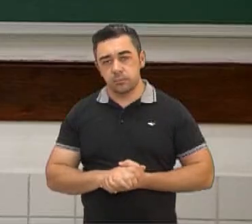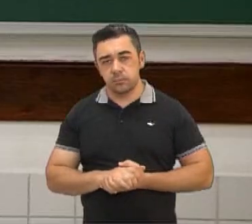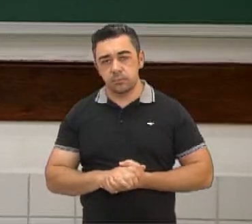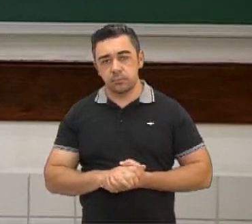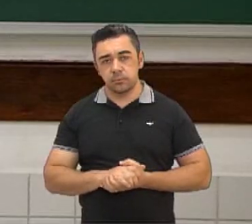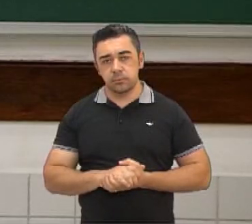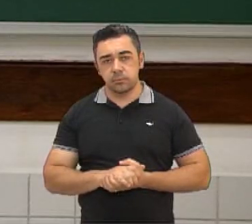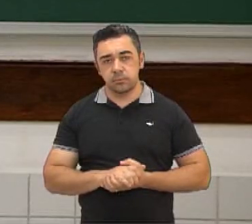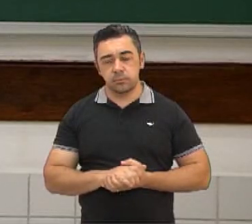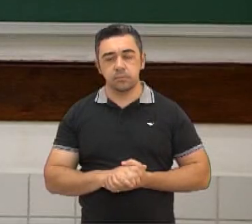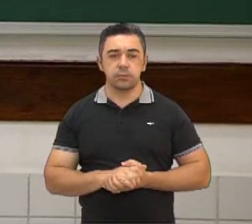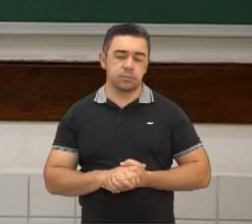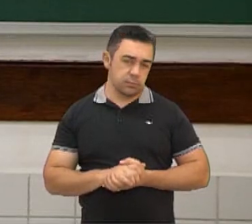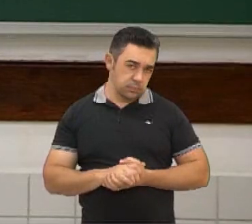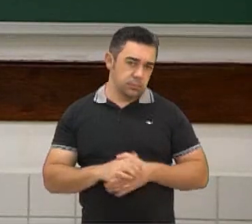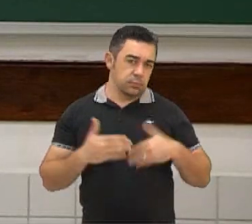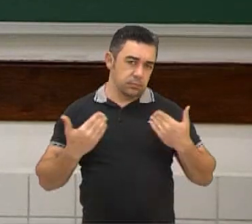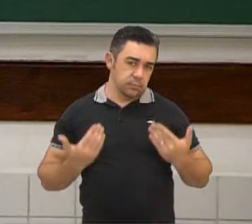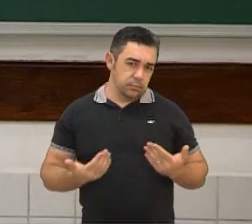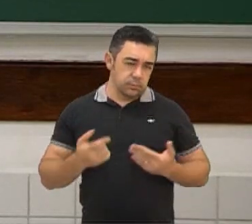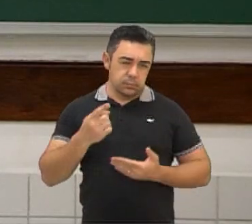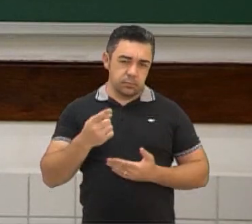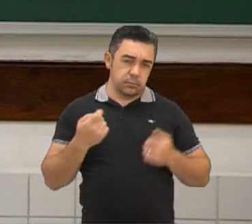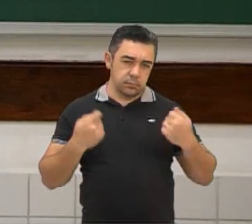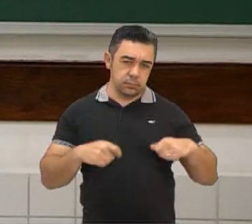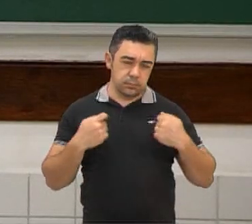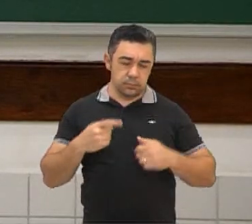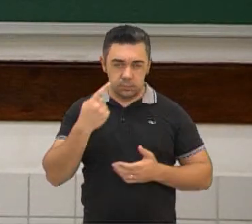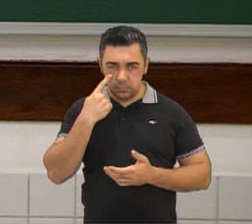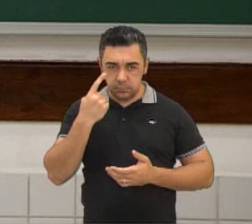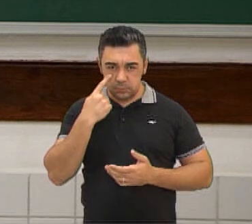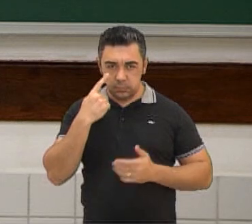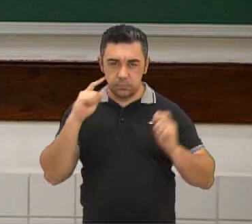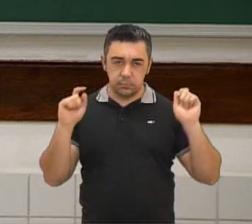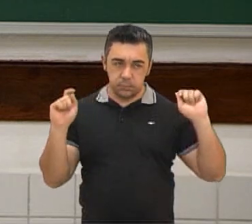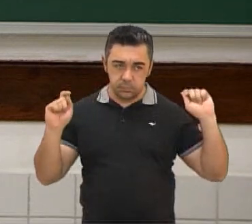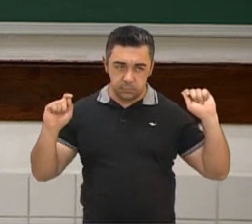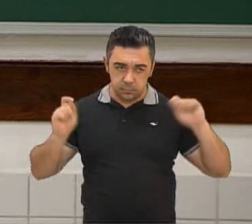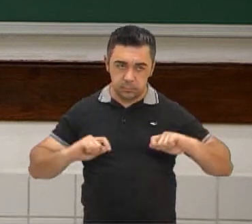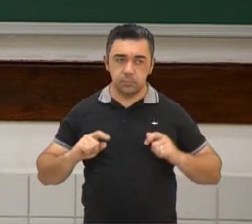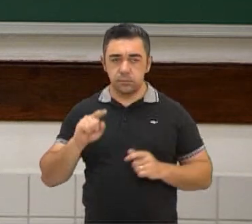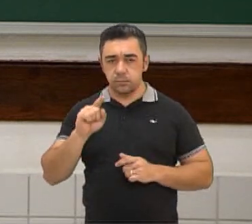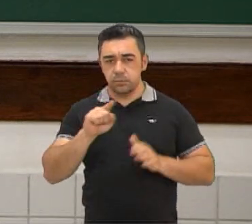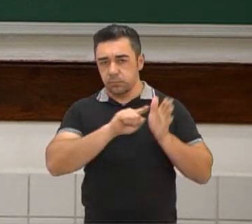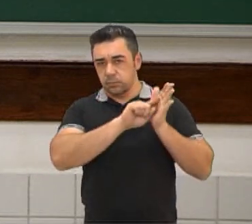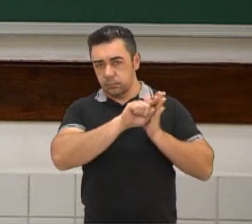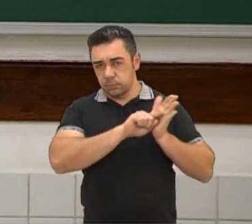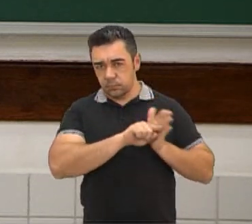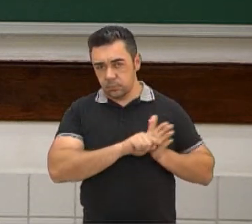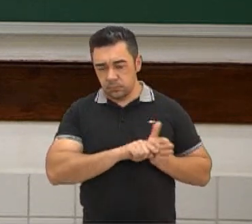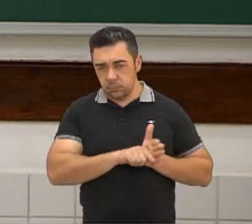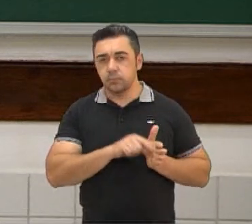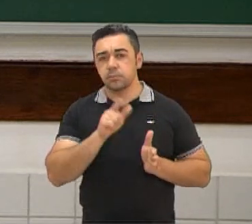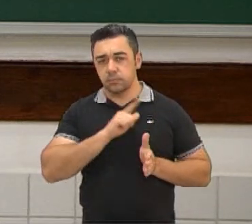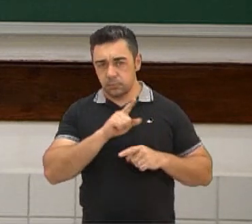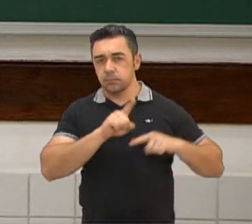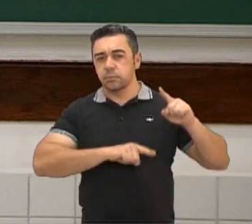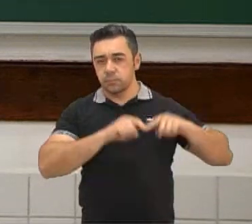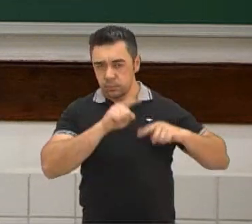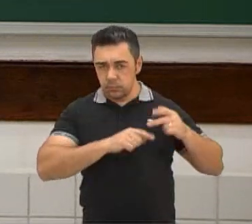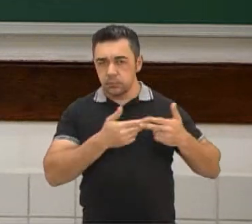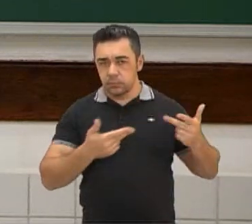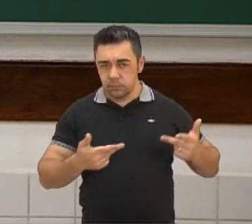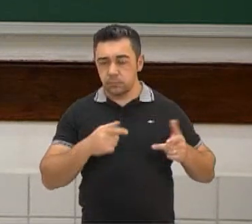metros. Então, você vai, se precisar, pode até pesquisar lá no nosso material que está